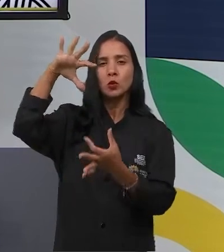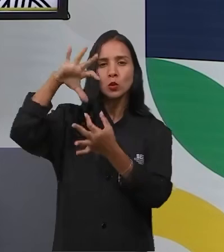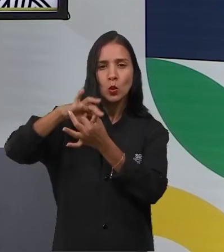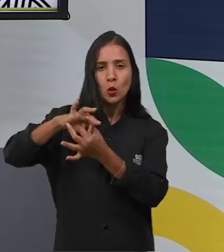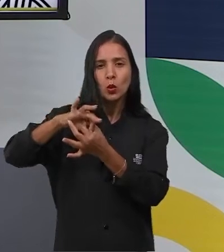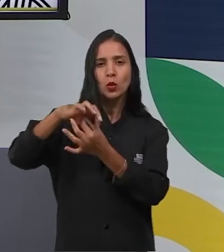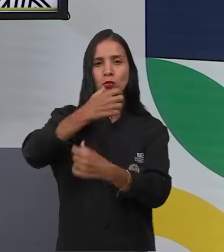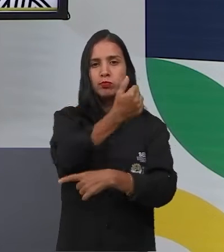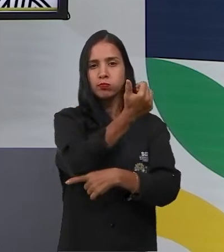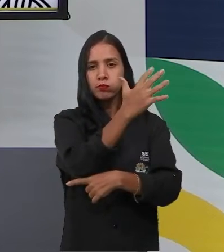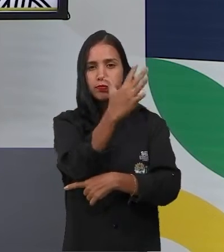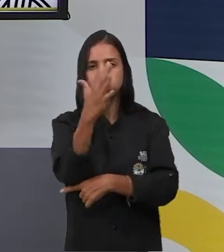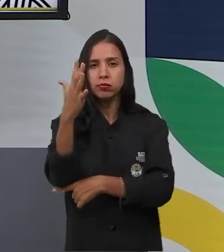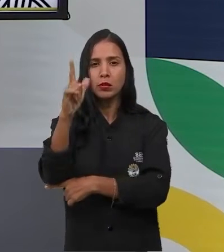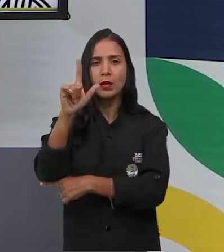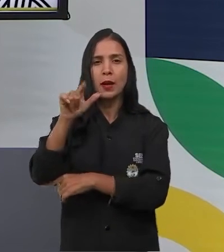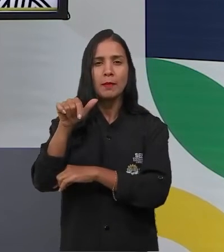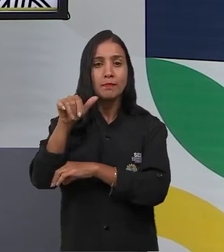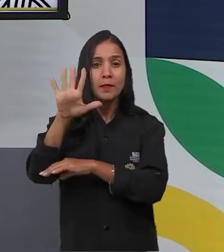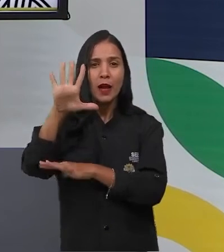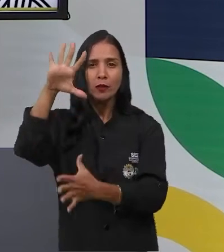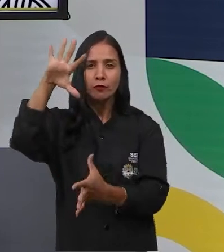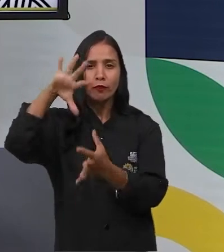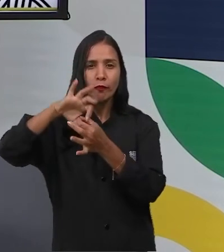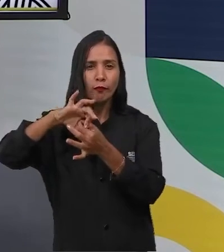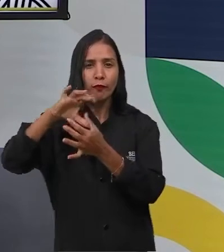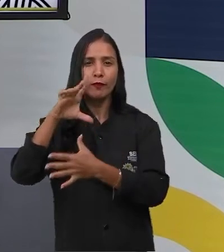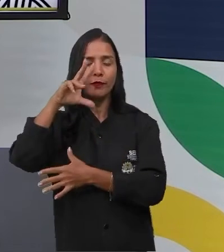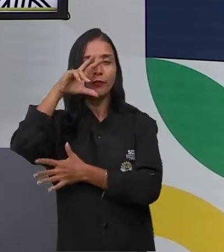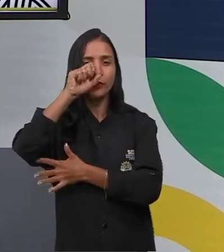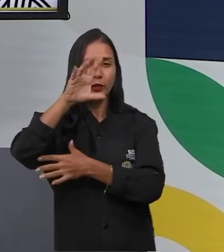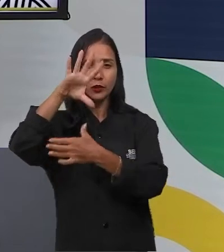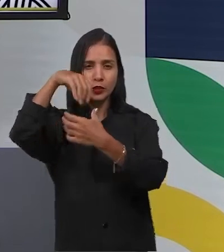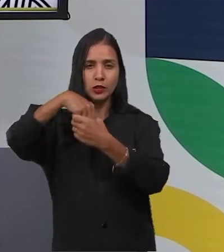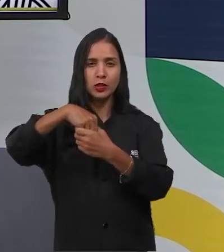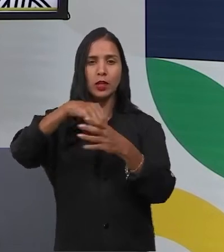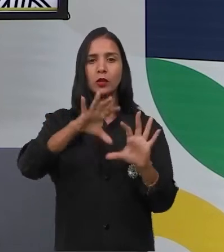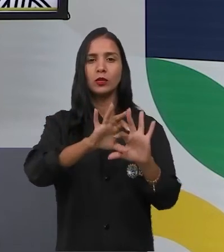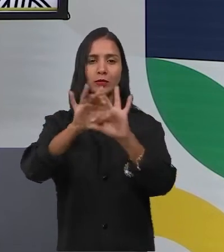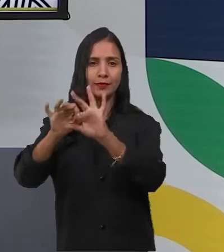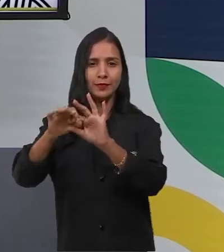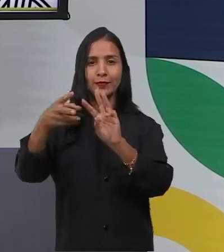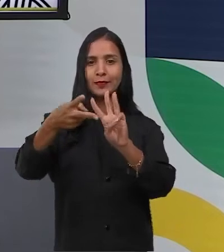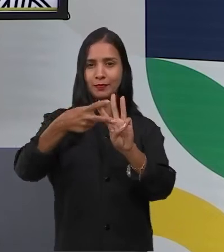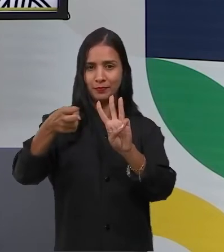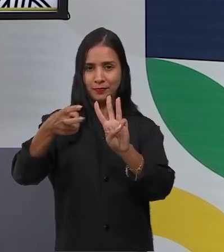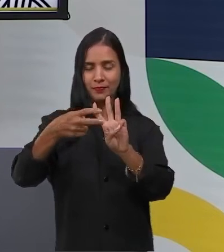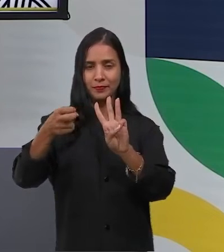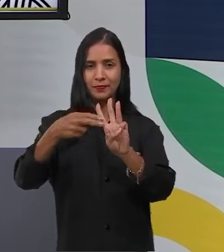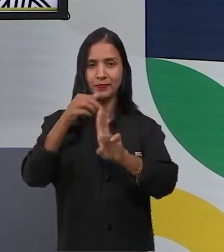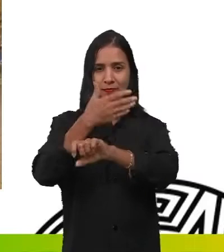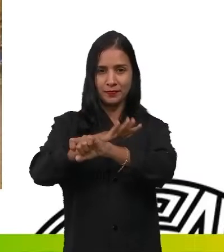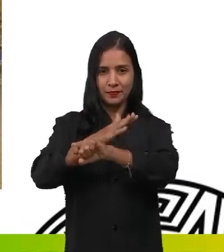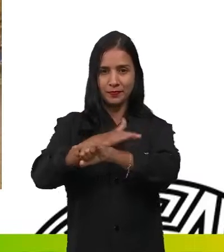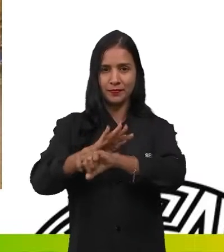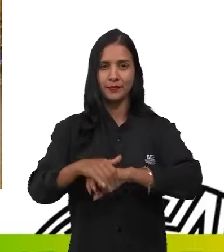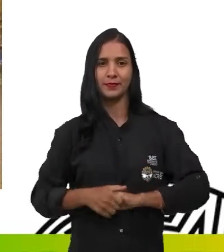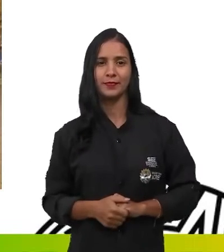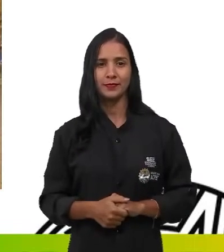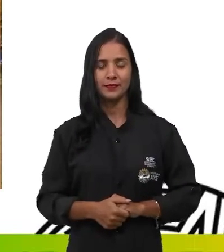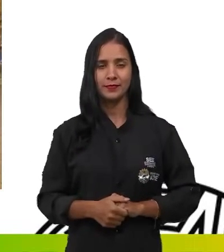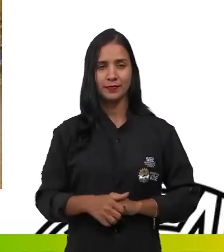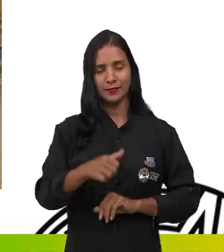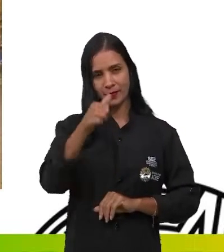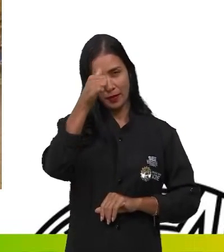natureza, é mais significativo dentro desse contexto da prática corporal indígena, tá bom? Avançando